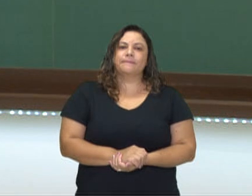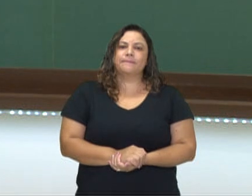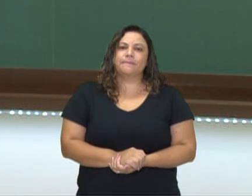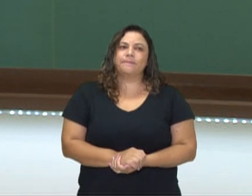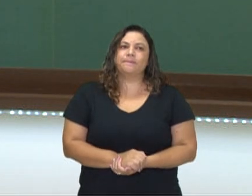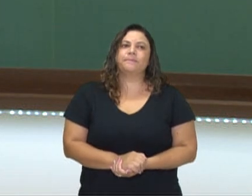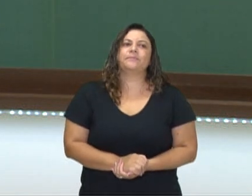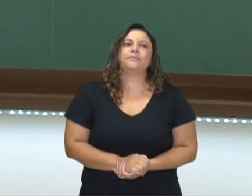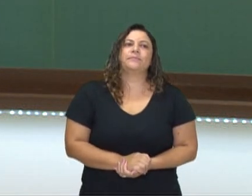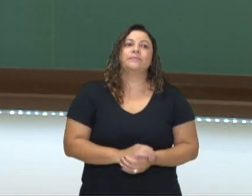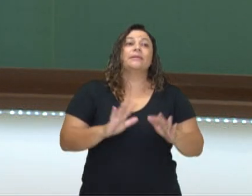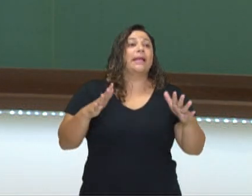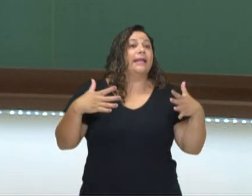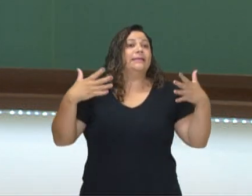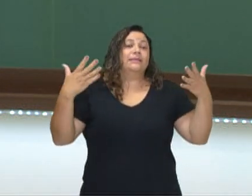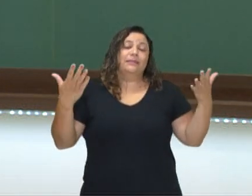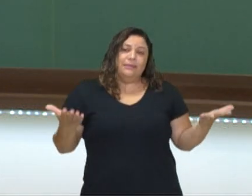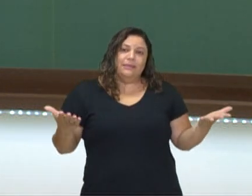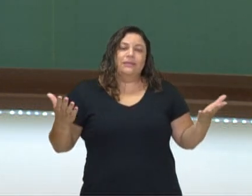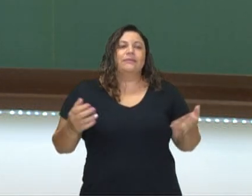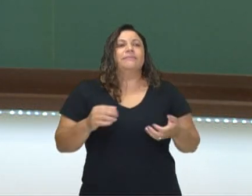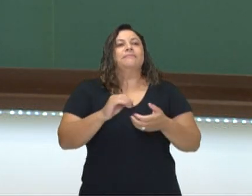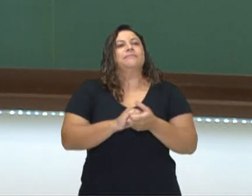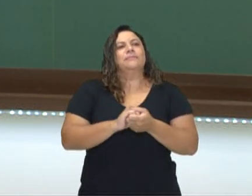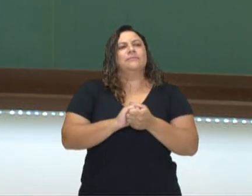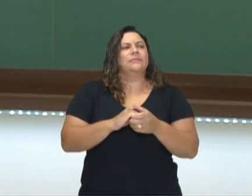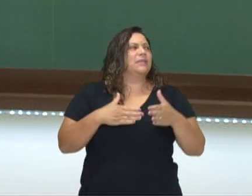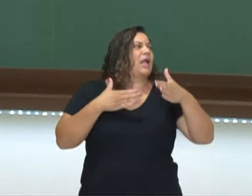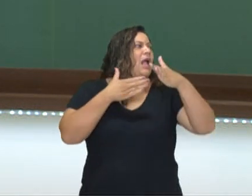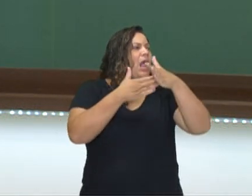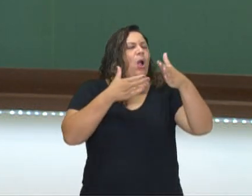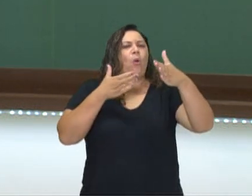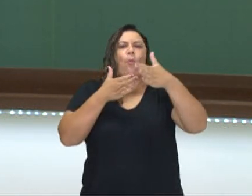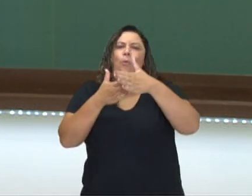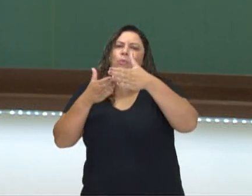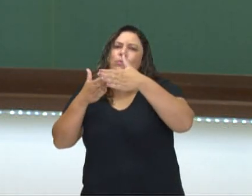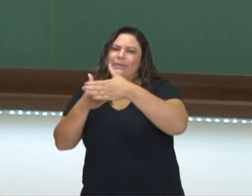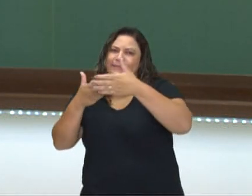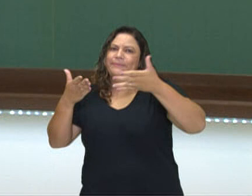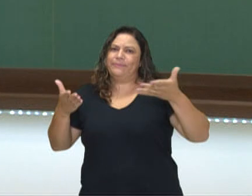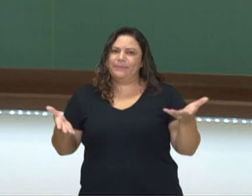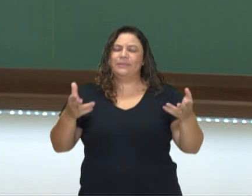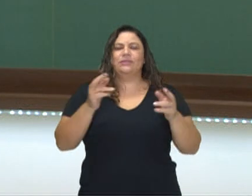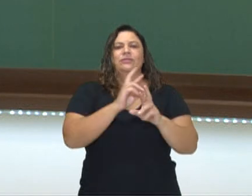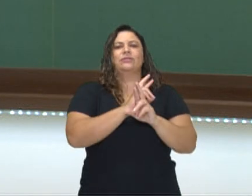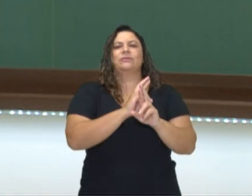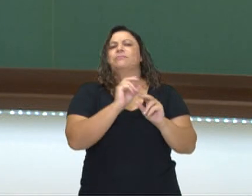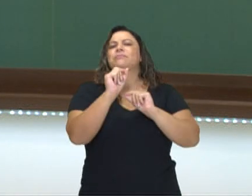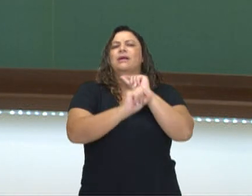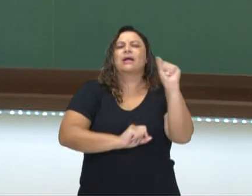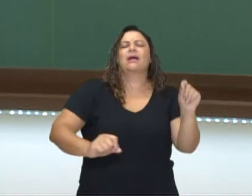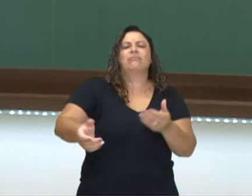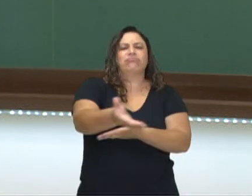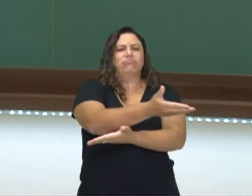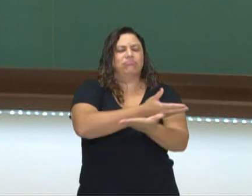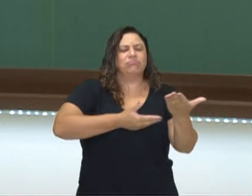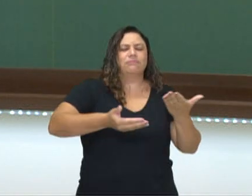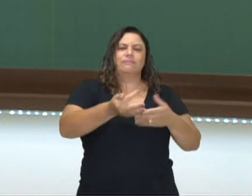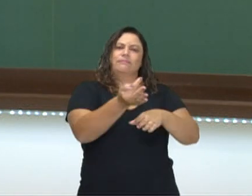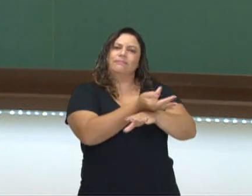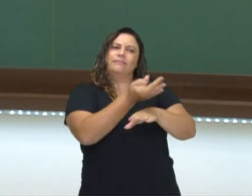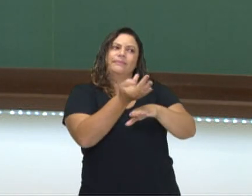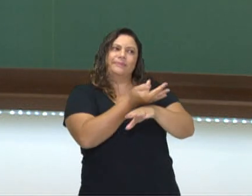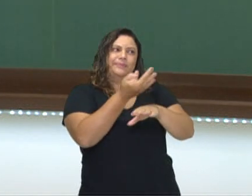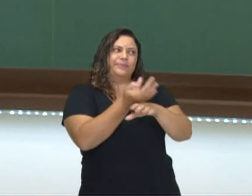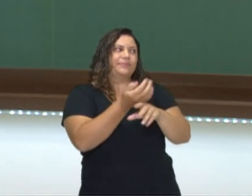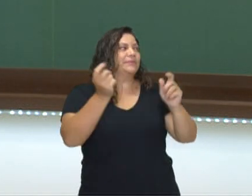Enquanto há, claro, um limite para o relativismo. O relativismo é uma postura de tolerância,